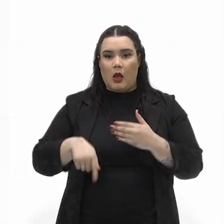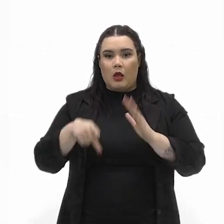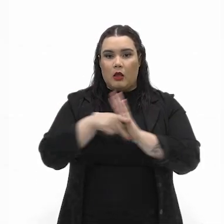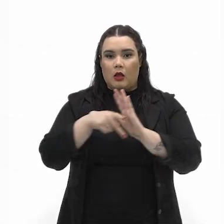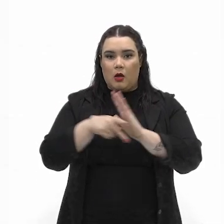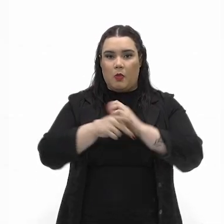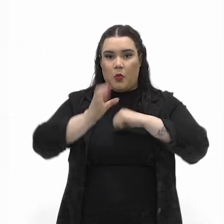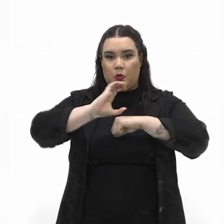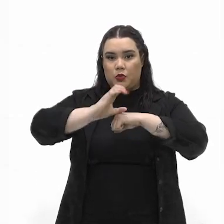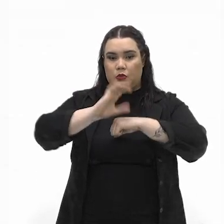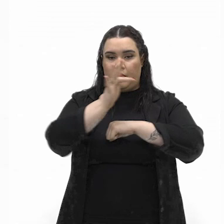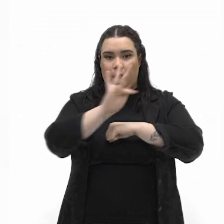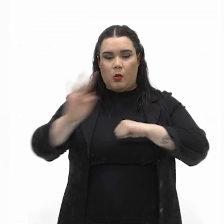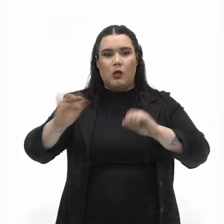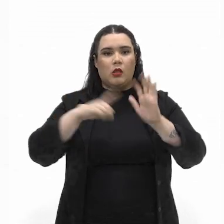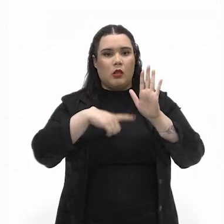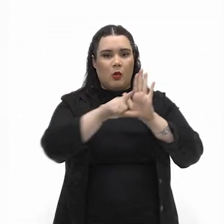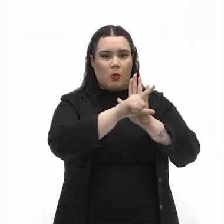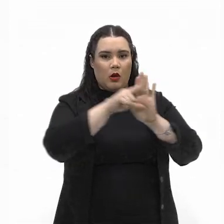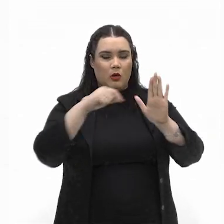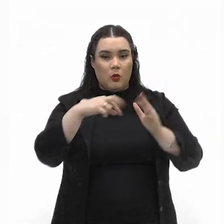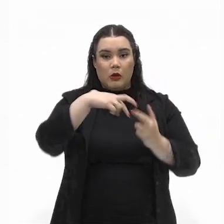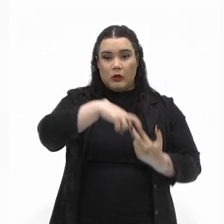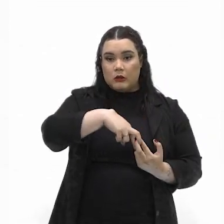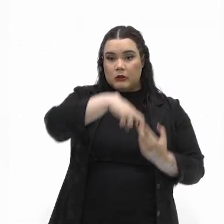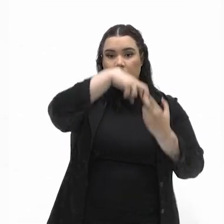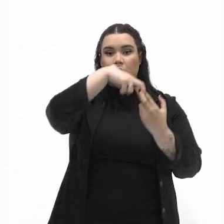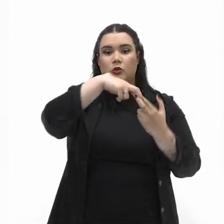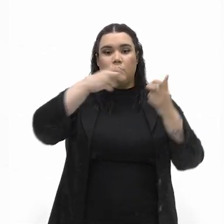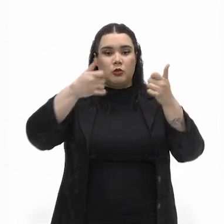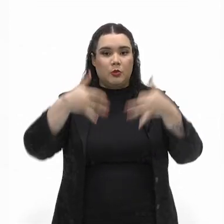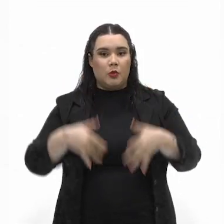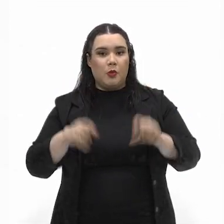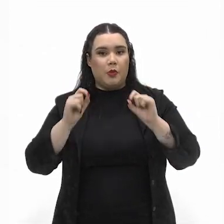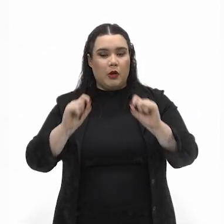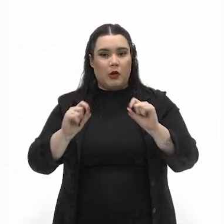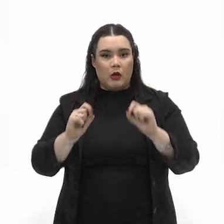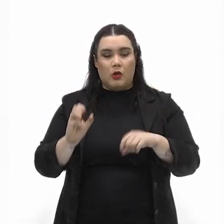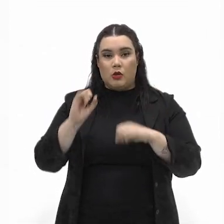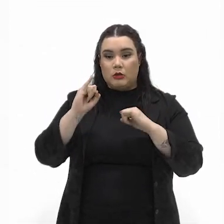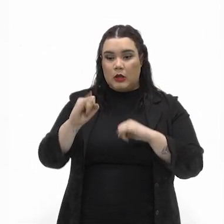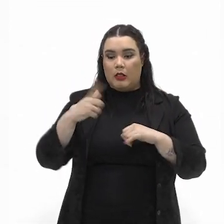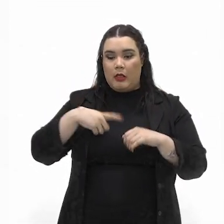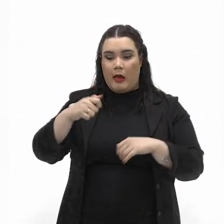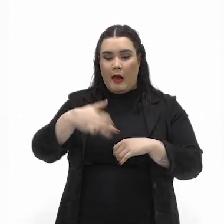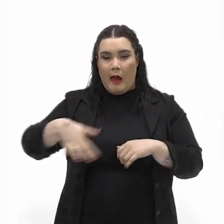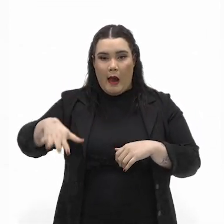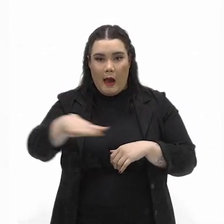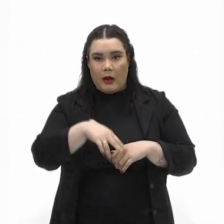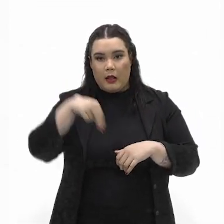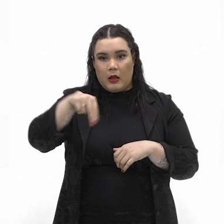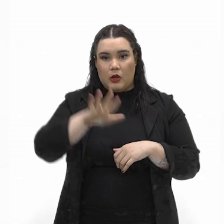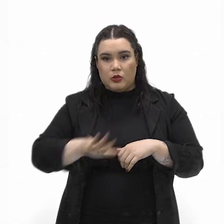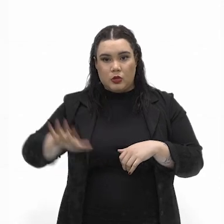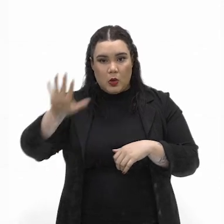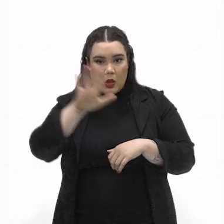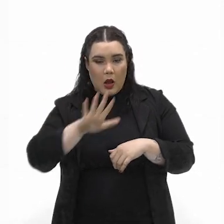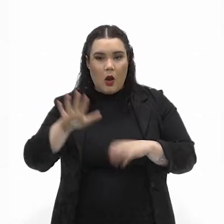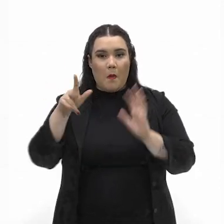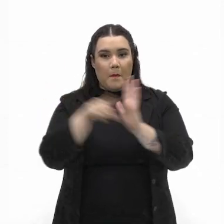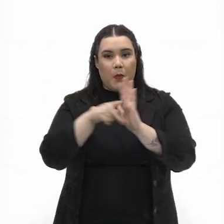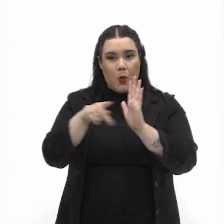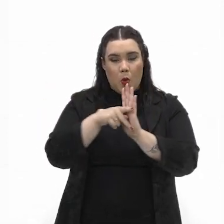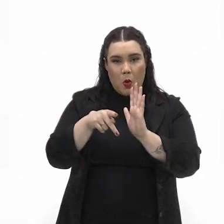um artigo em que um dos incisos fala que toda atividade nuclear em território nacional só pode